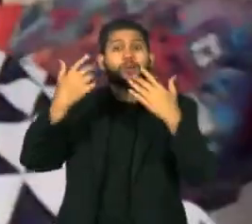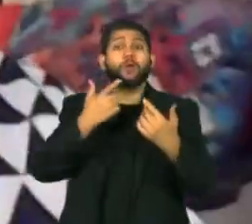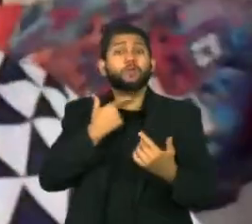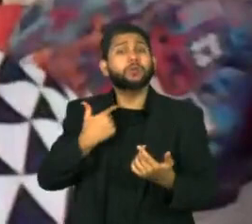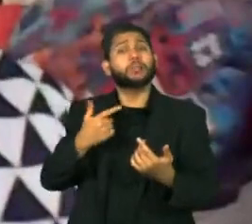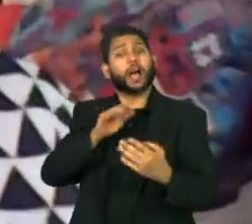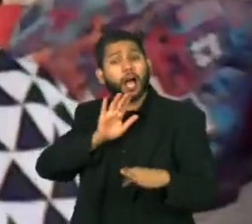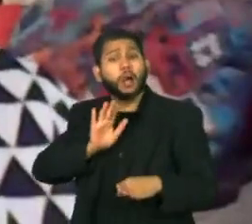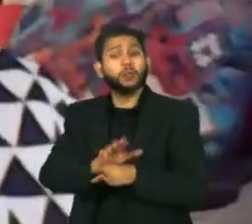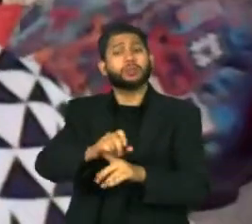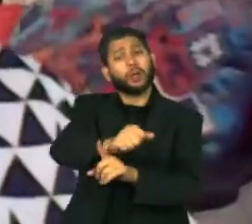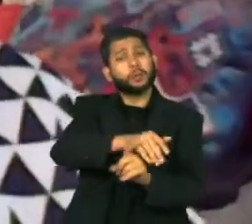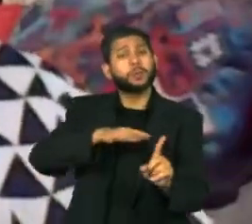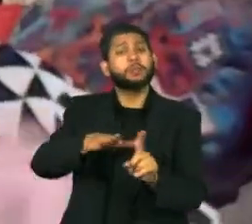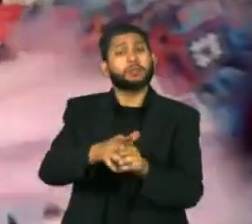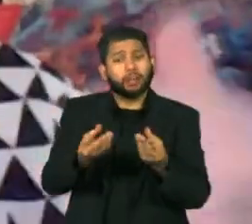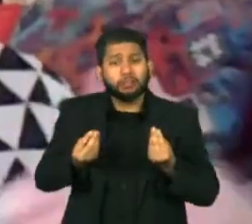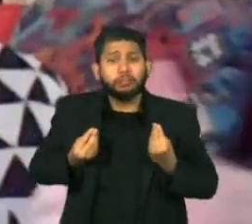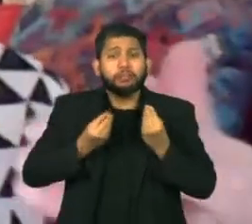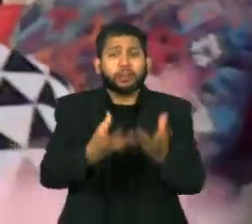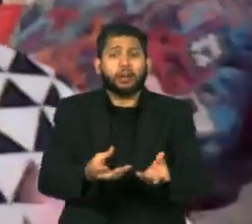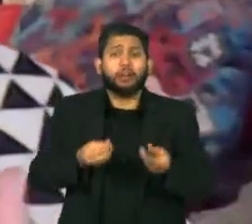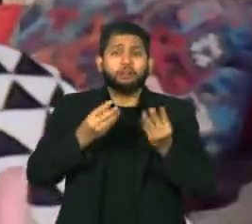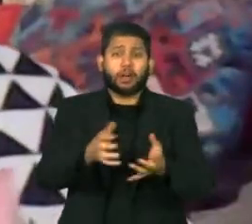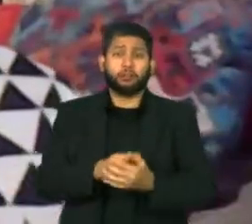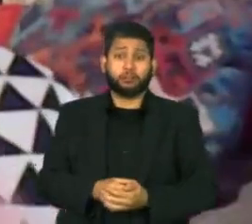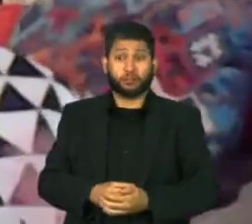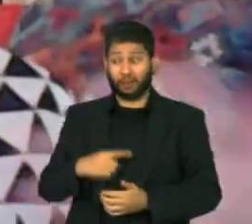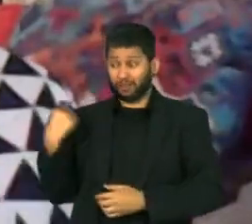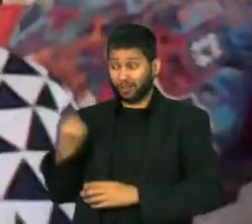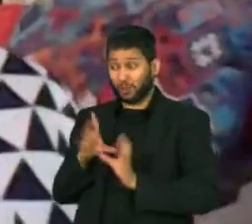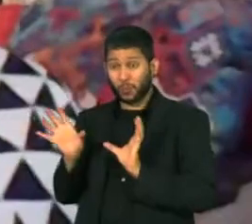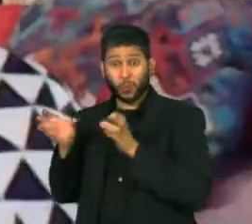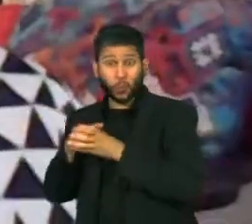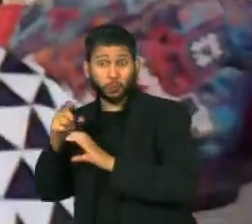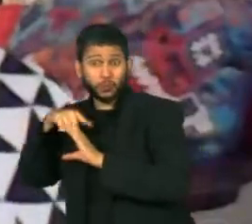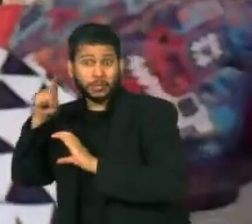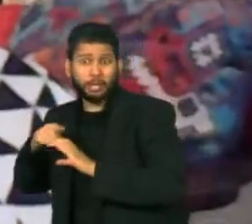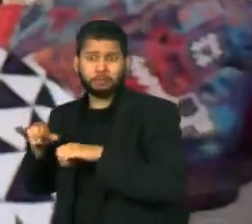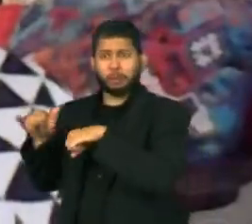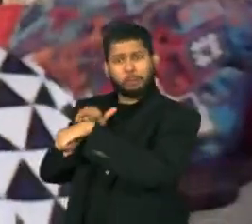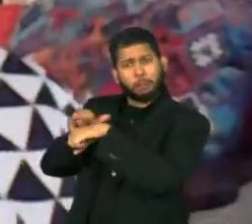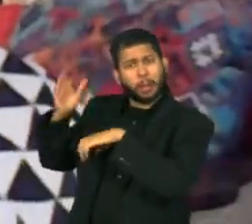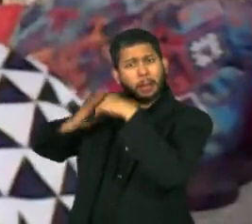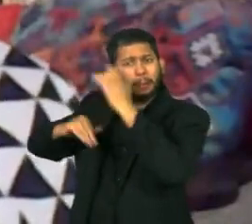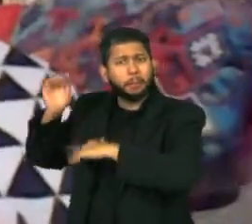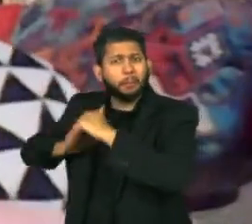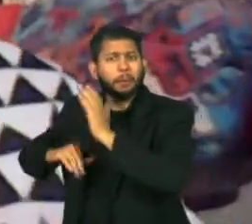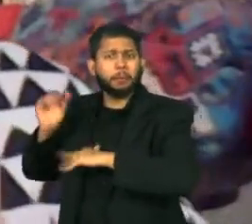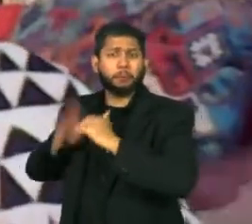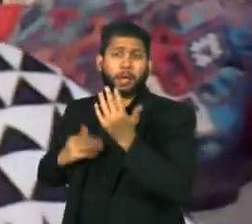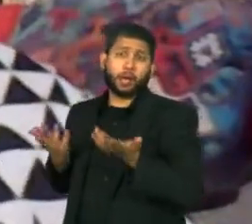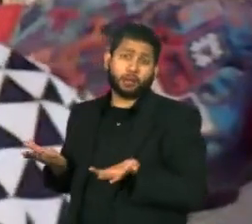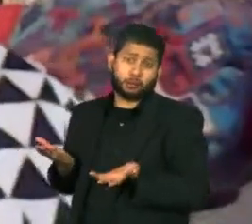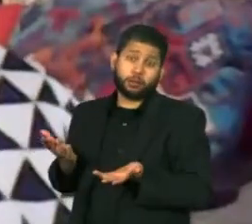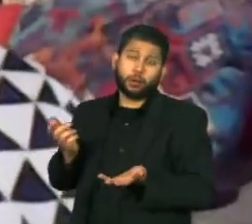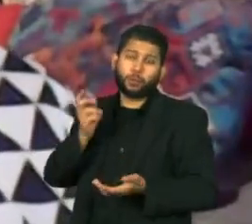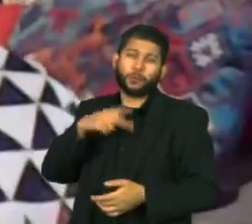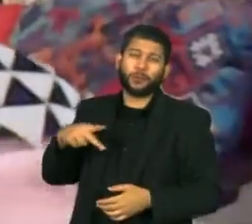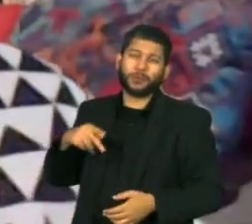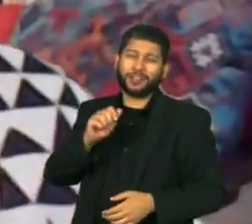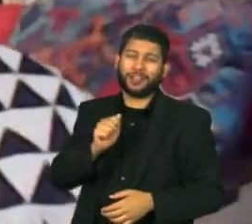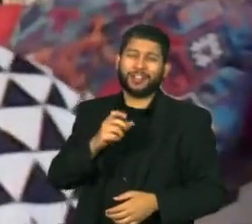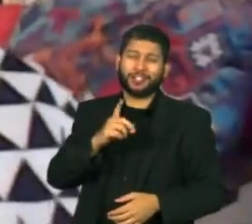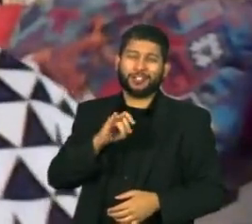se aproximar das pessoas, nada do que nós façamos, por mais sofisticado que seja, aliás, o professor Adib